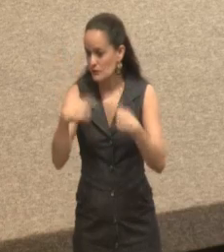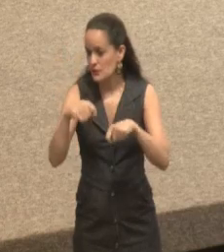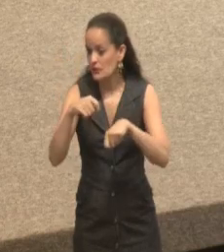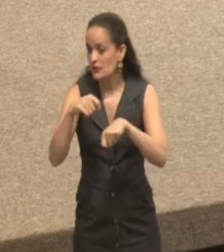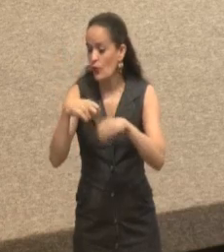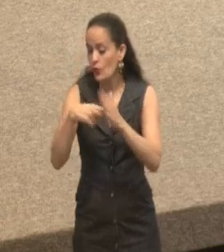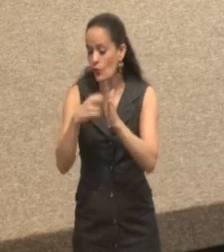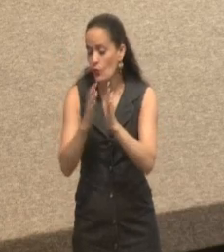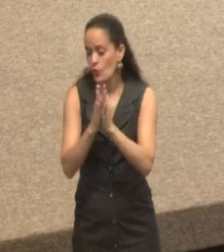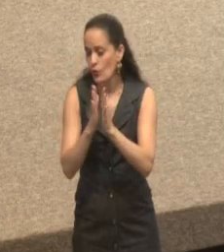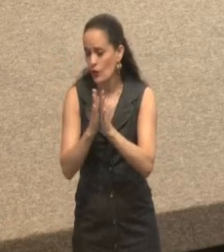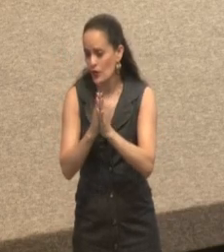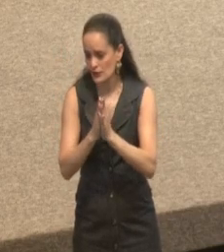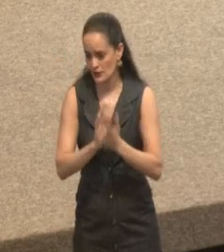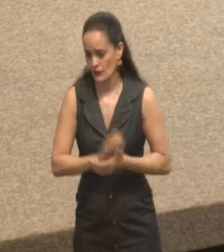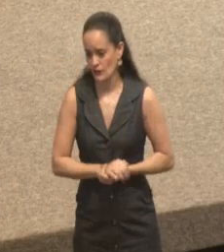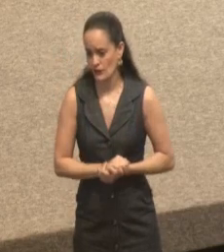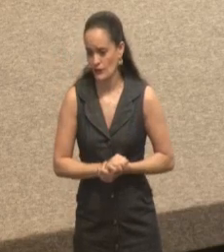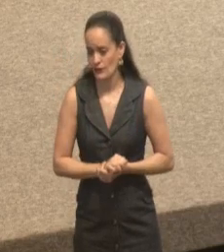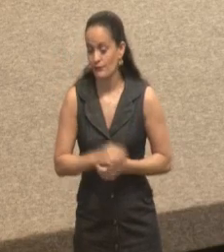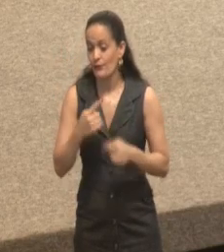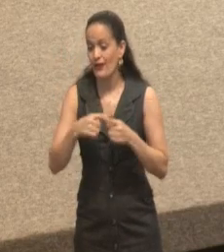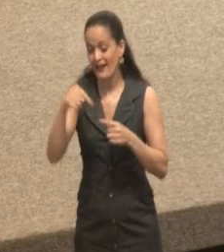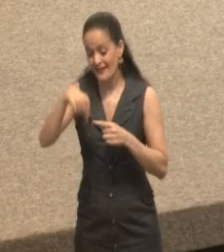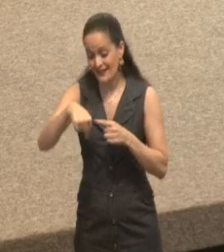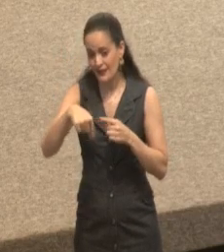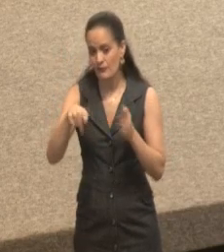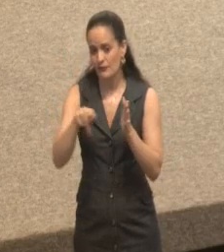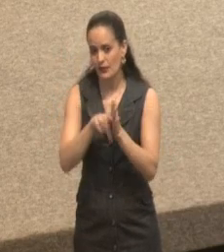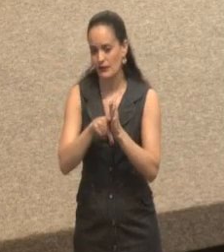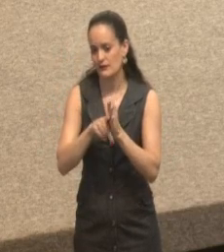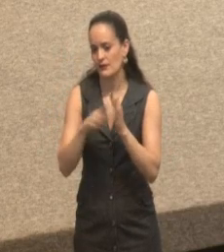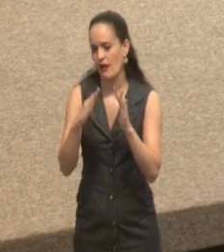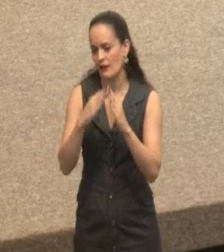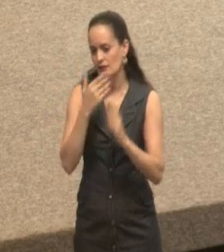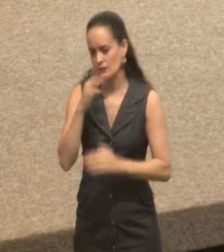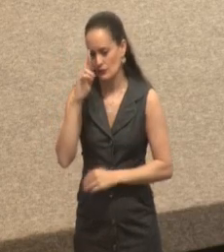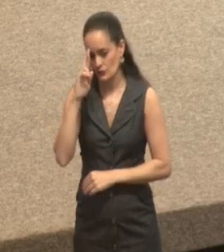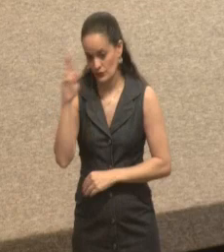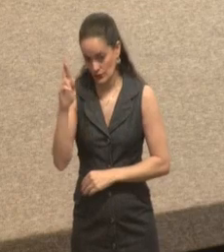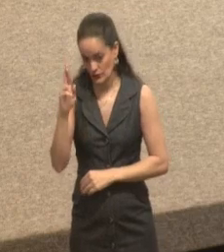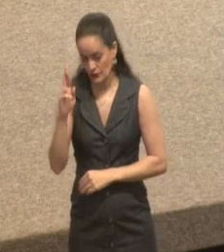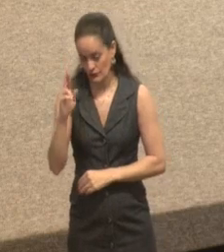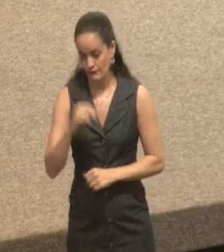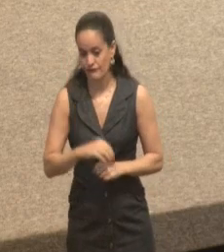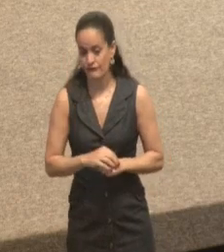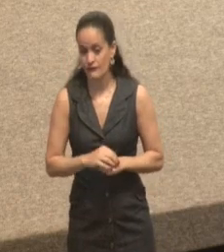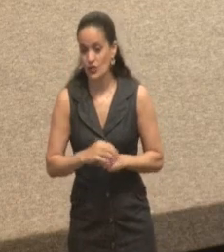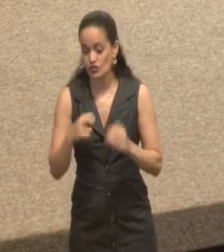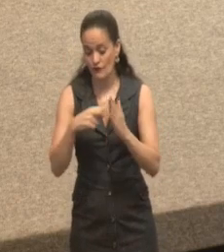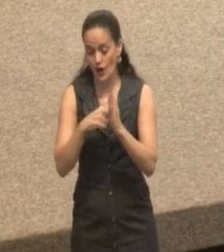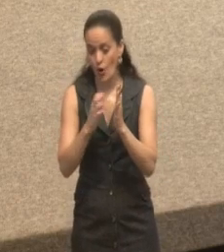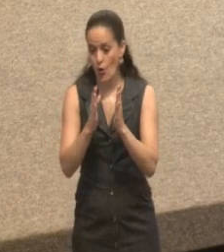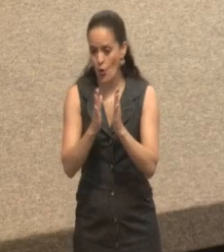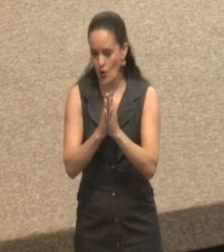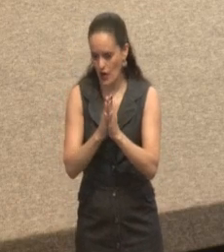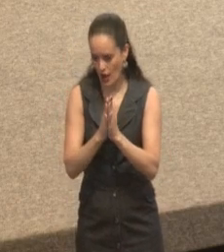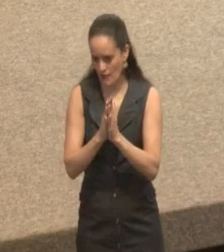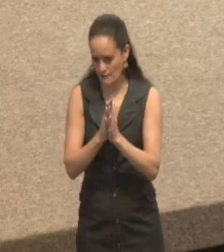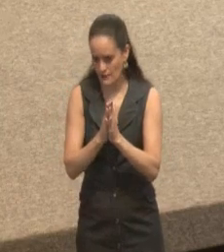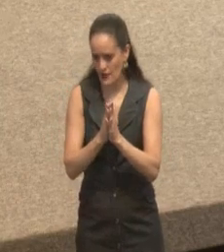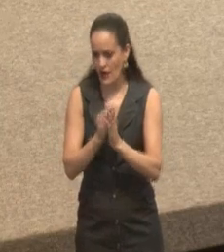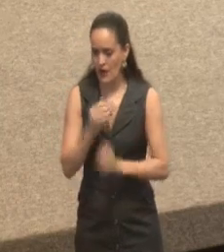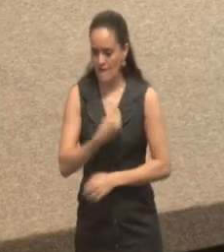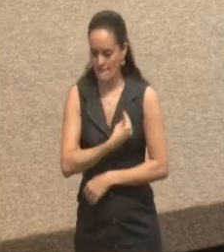orações. Esta é a casa do Senhor, lugar de oração. E vamos estar orando pela vida do irmão Marcos,